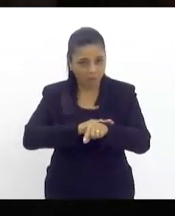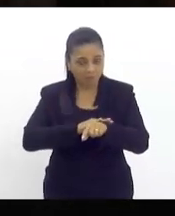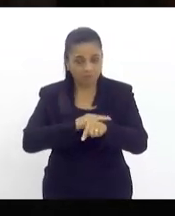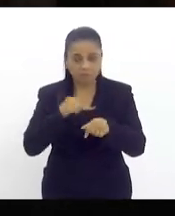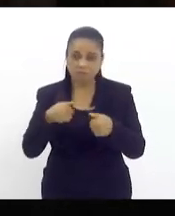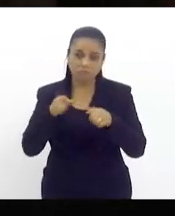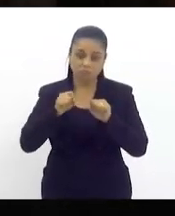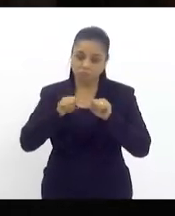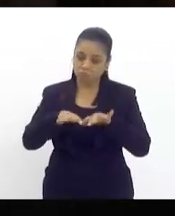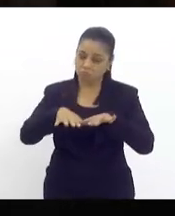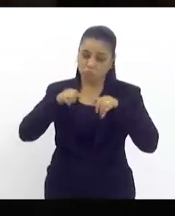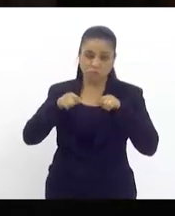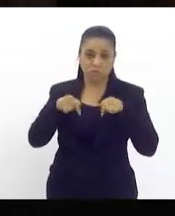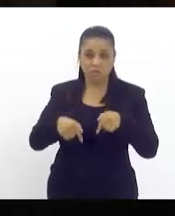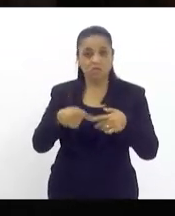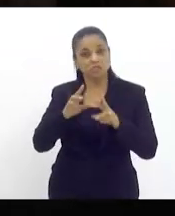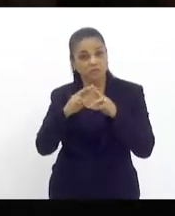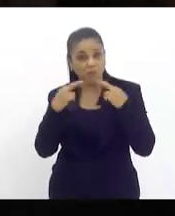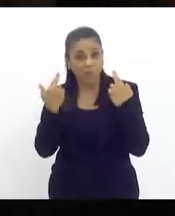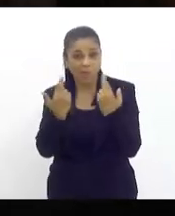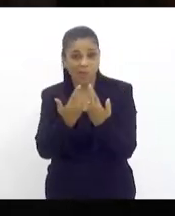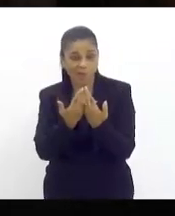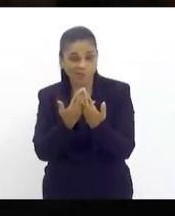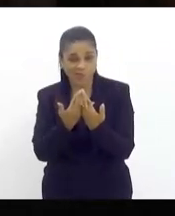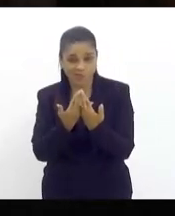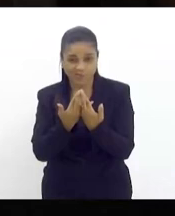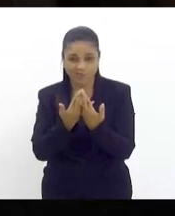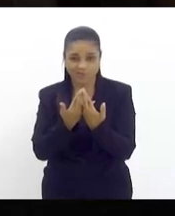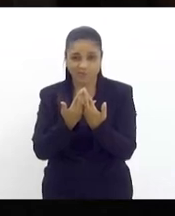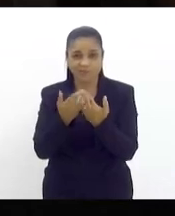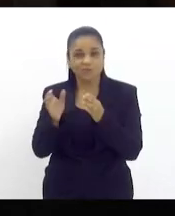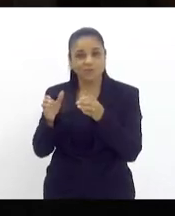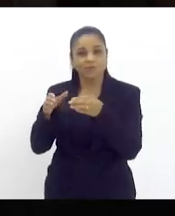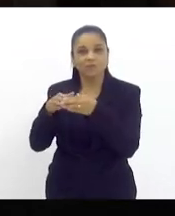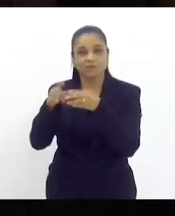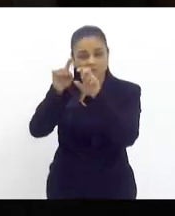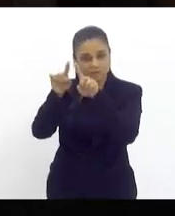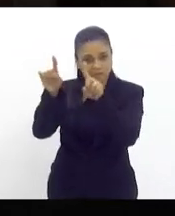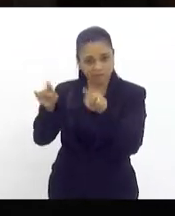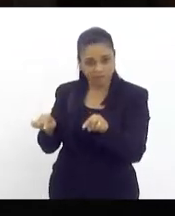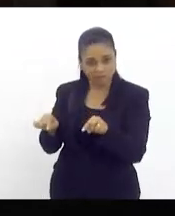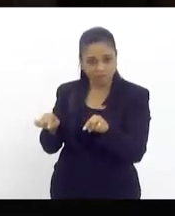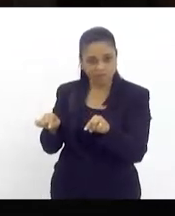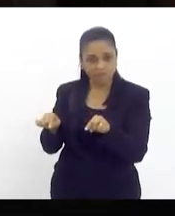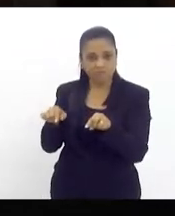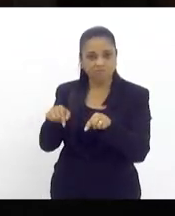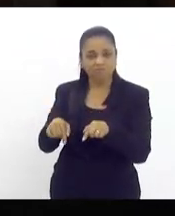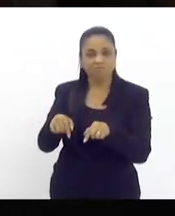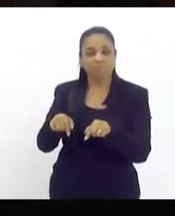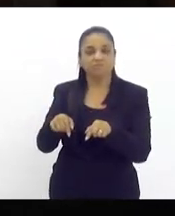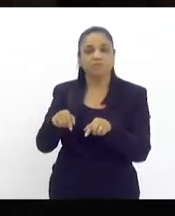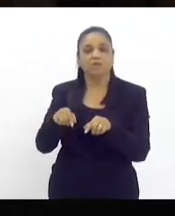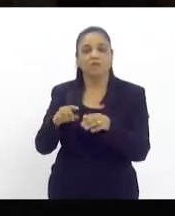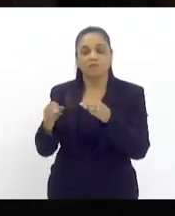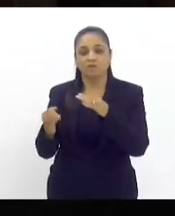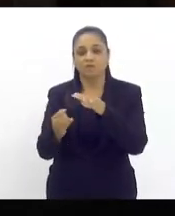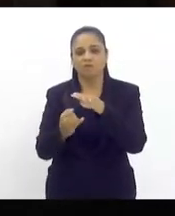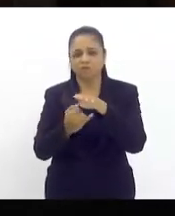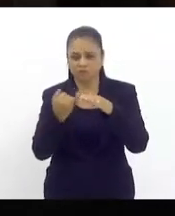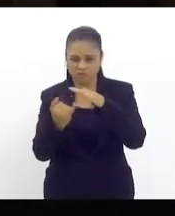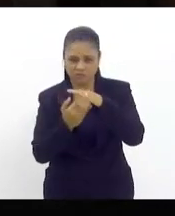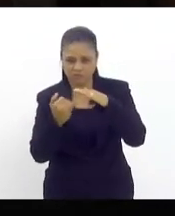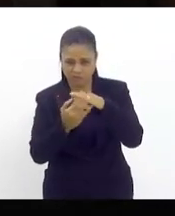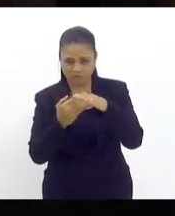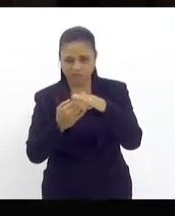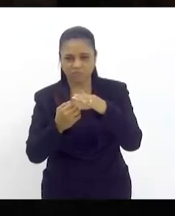ao plenário justamente porque estava muito Reunidas com um grupo de servidores aqui da fundação de Amparo a pesquisa do